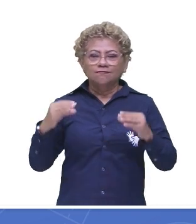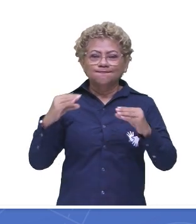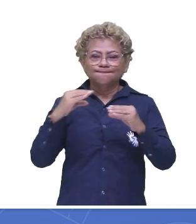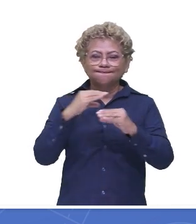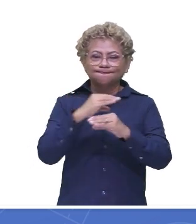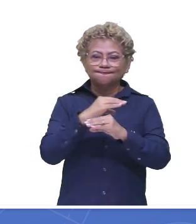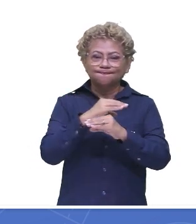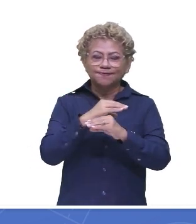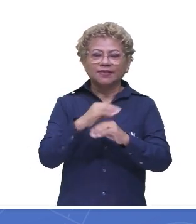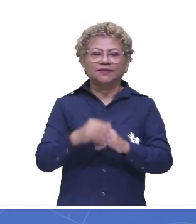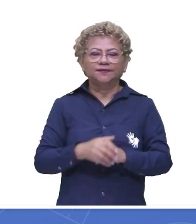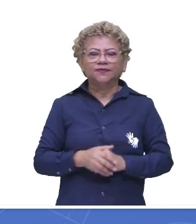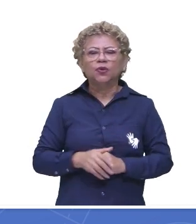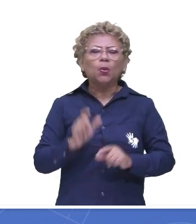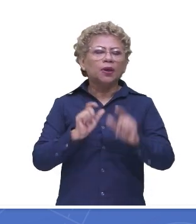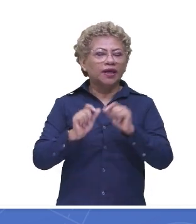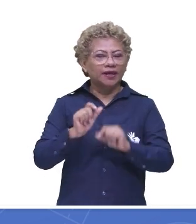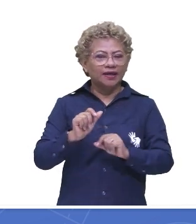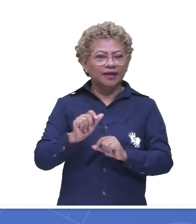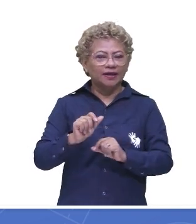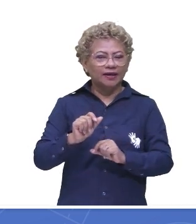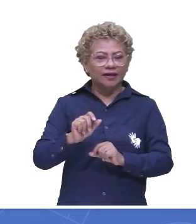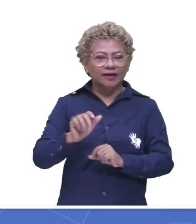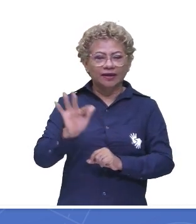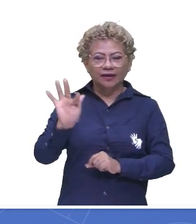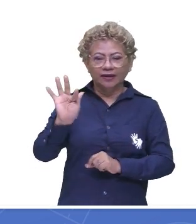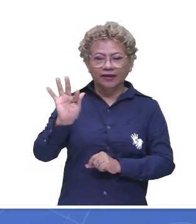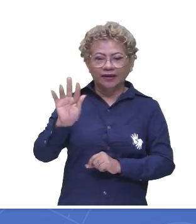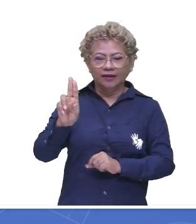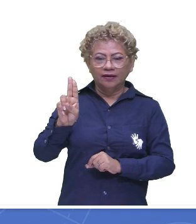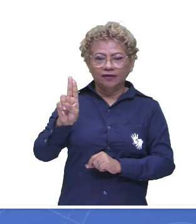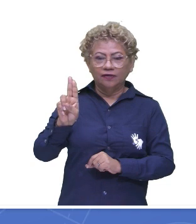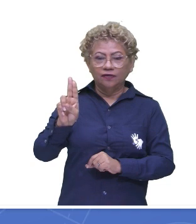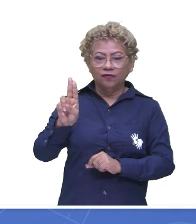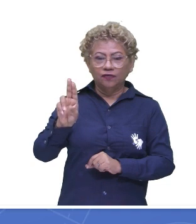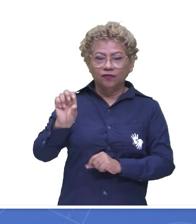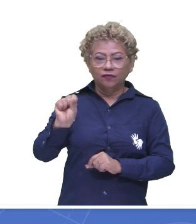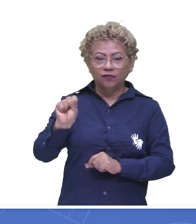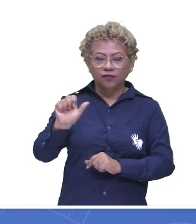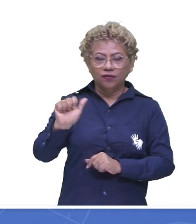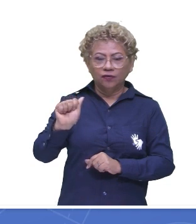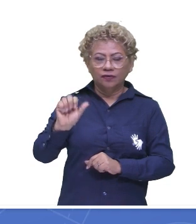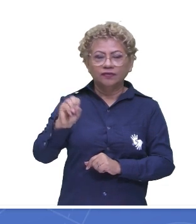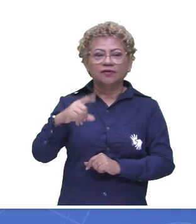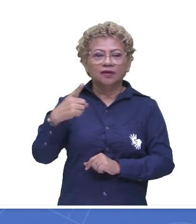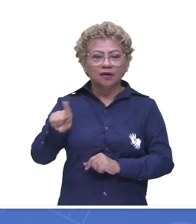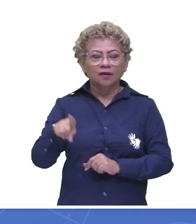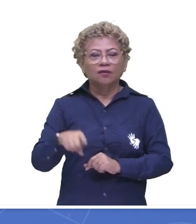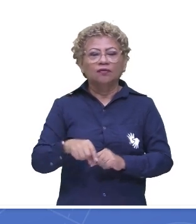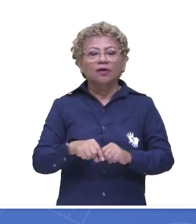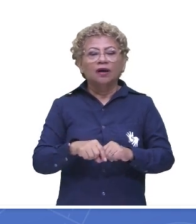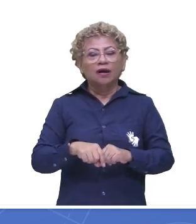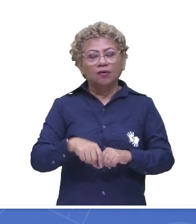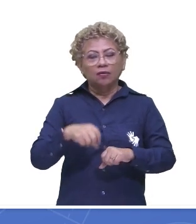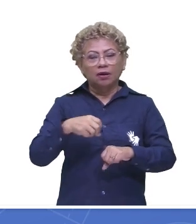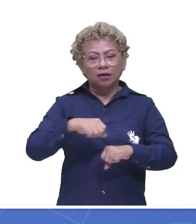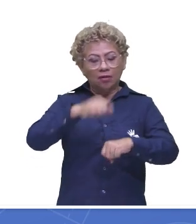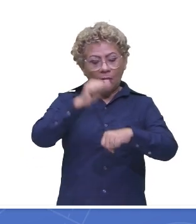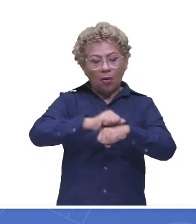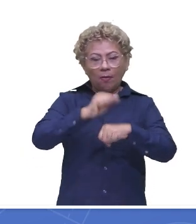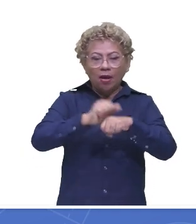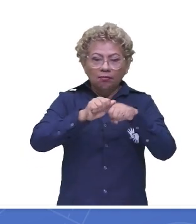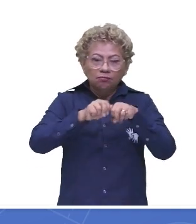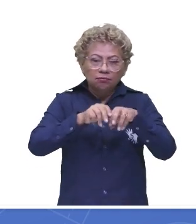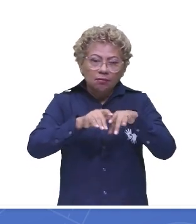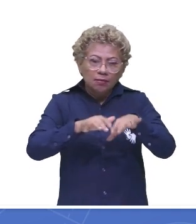vai ocorrer aqui nesse fenômeno? Essa massa vai sair do sólido, não é? Vai sair do sólido para